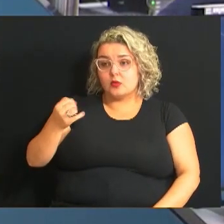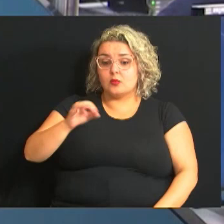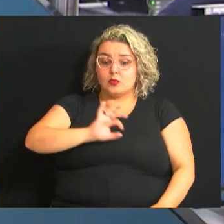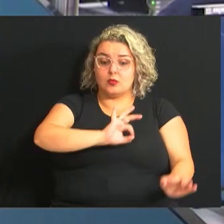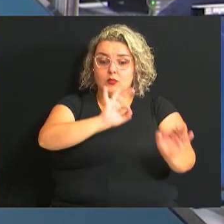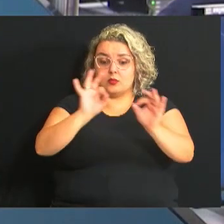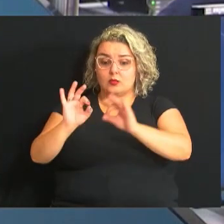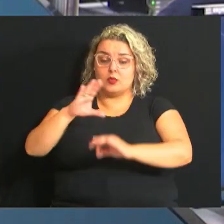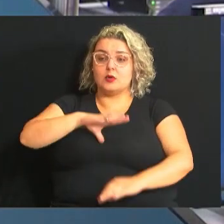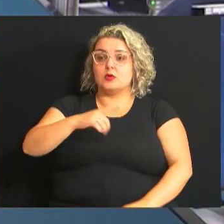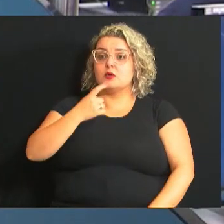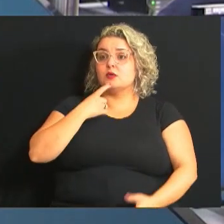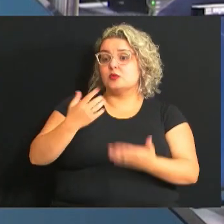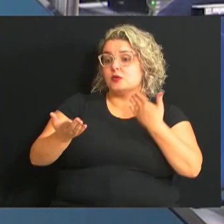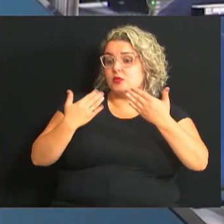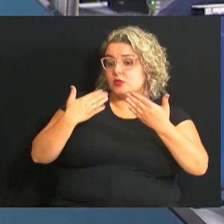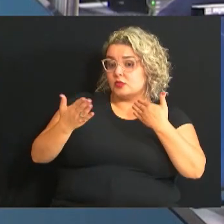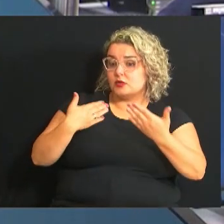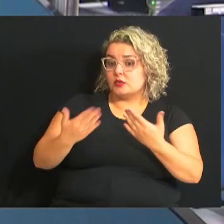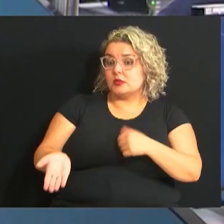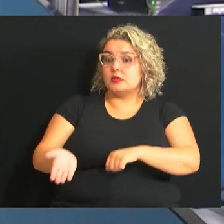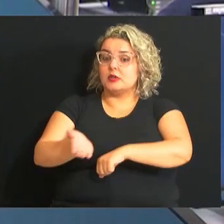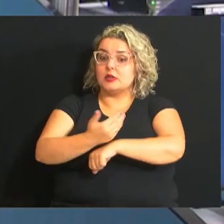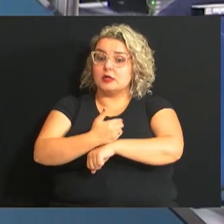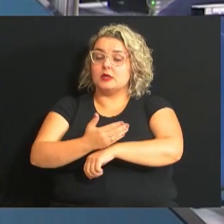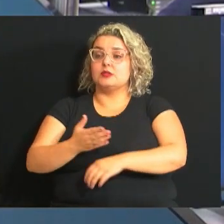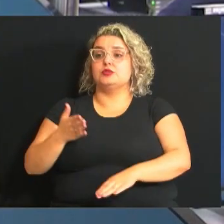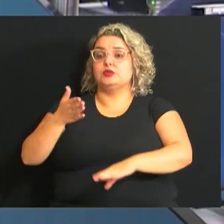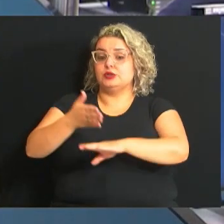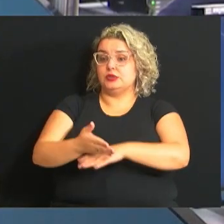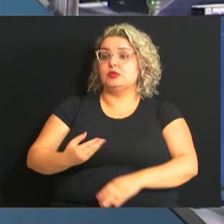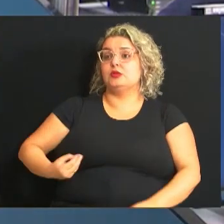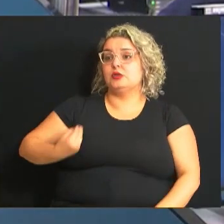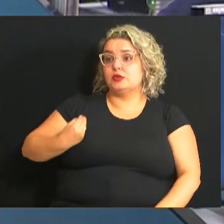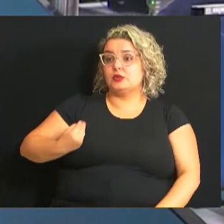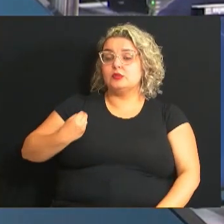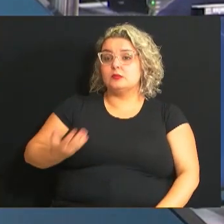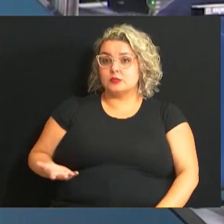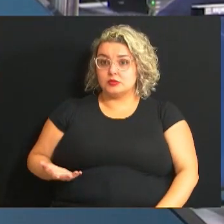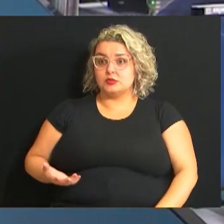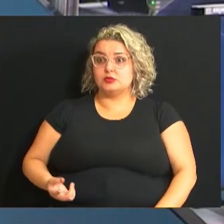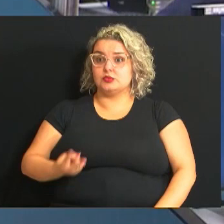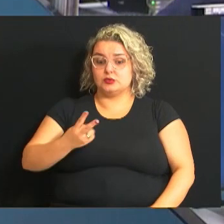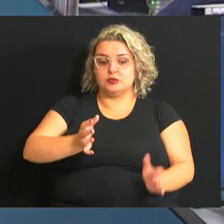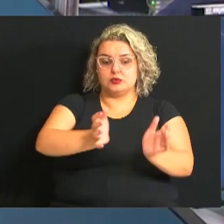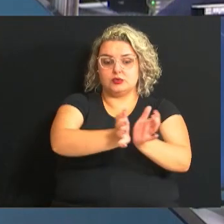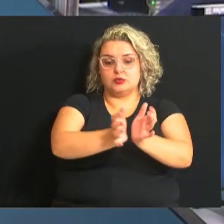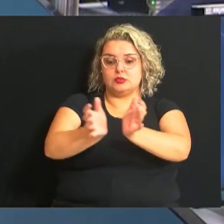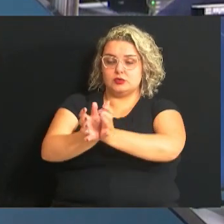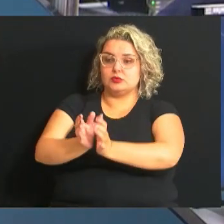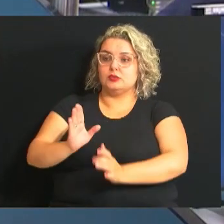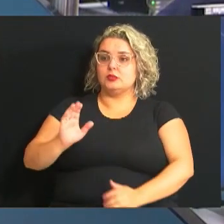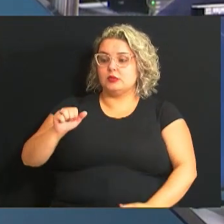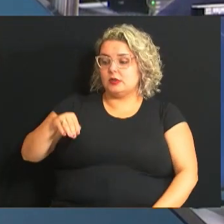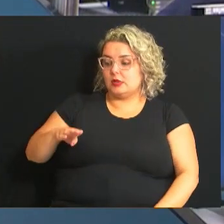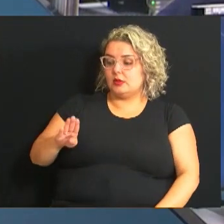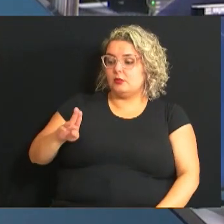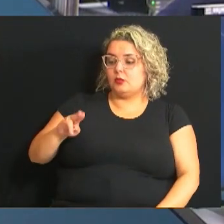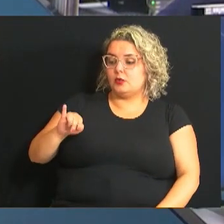até conversando antes de entrar ao vivo aqui, né, Paulo? Dois clubes ali no Cambuí, na Coronel Quirino,